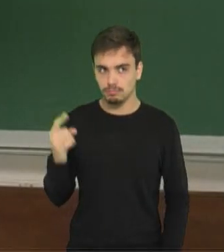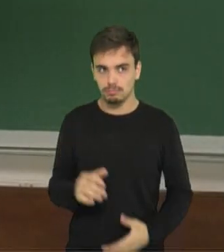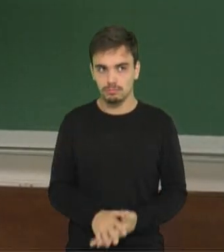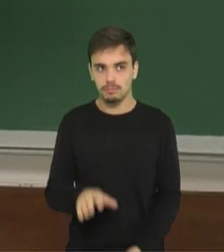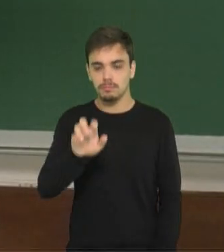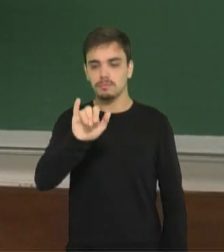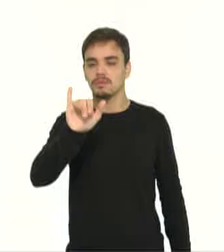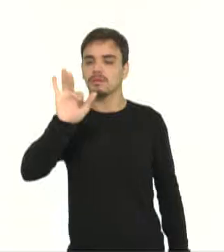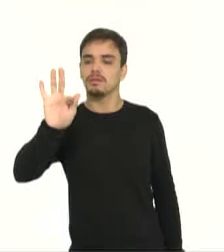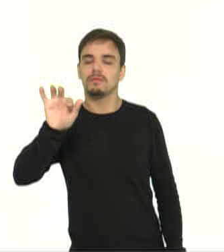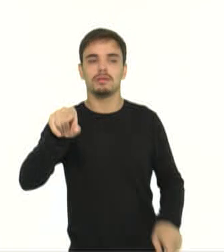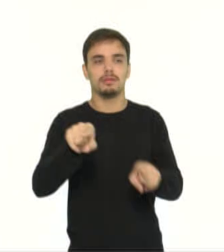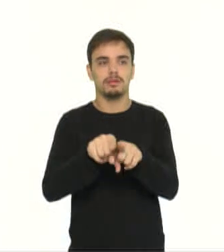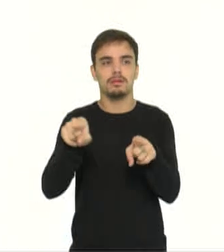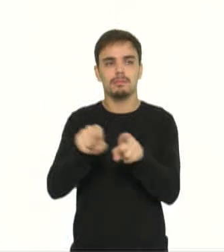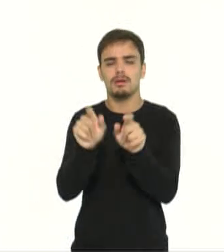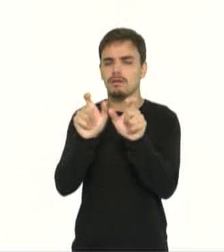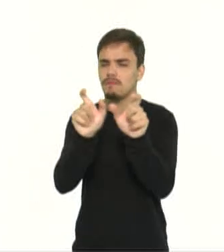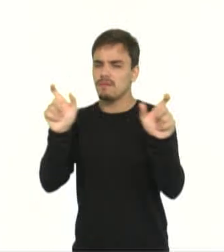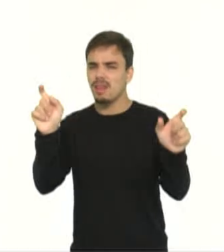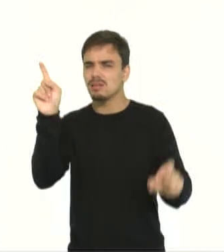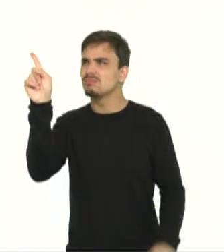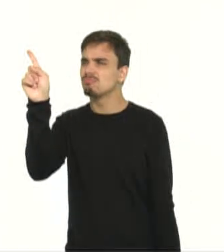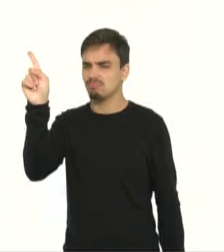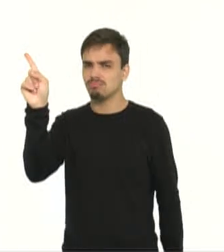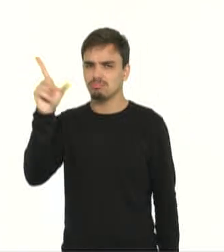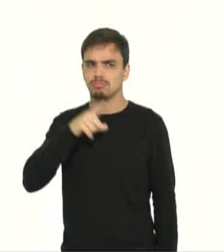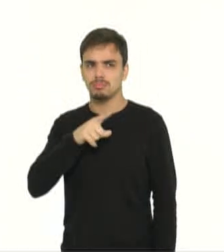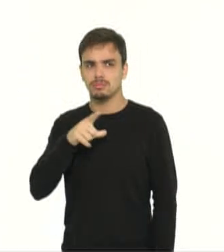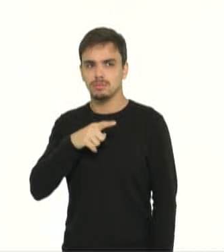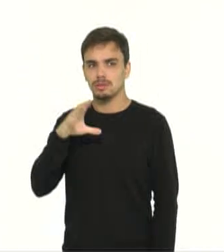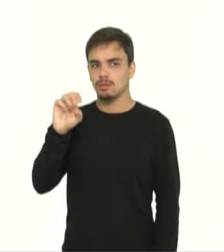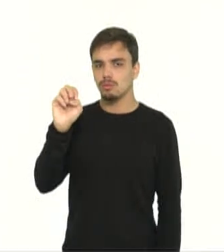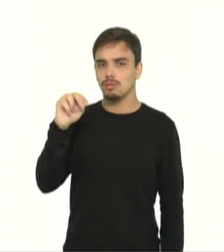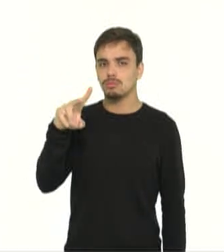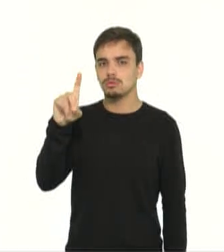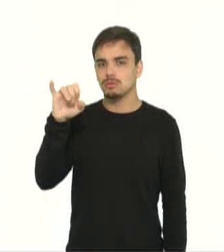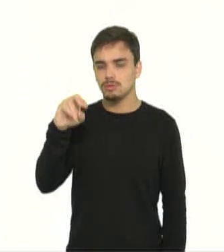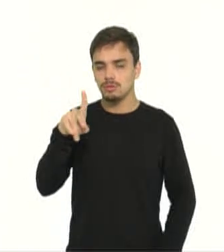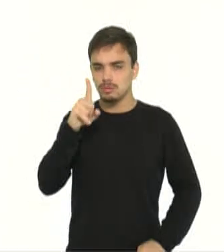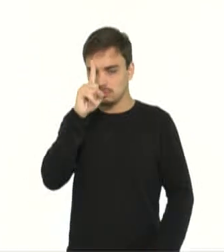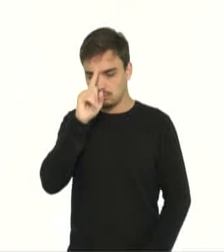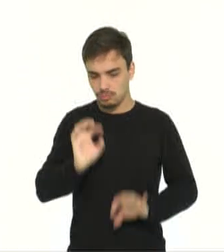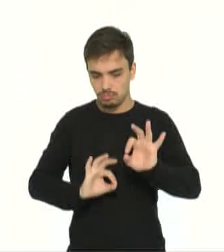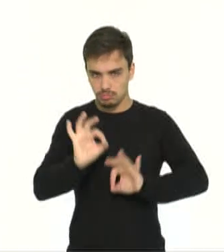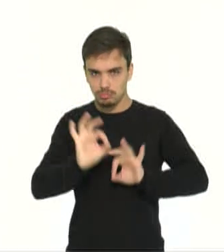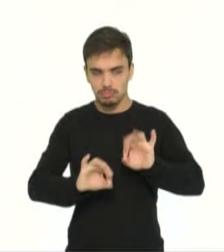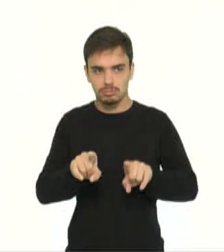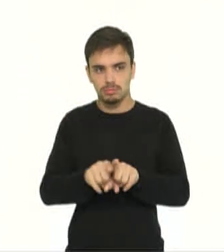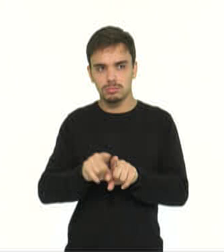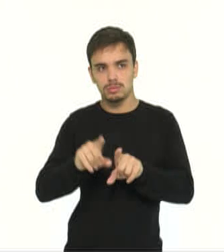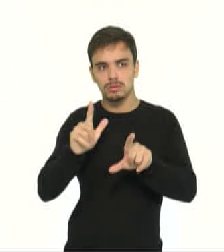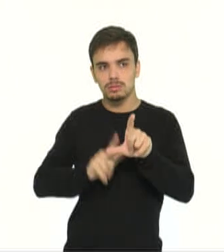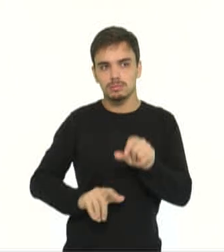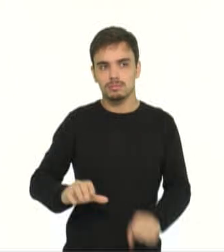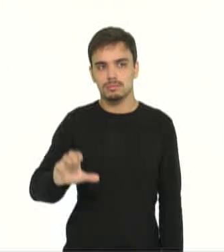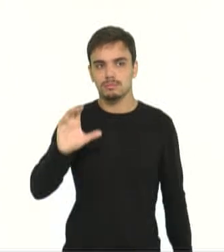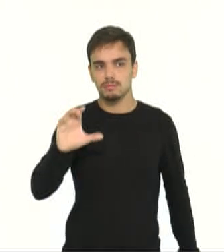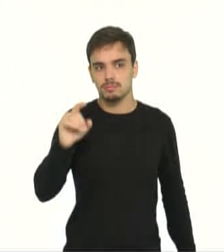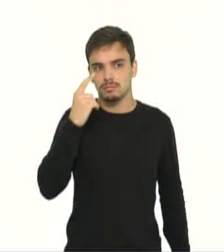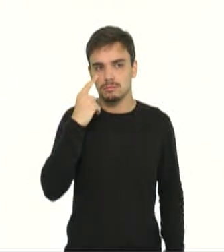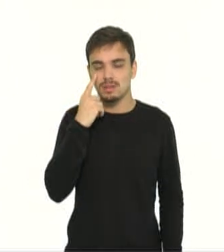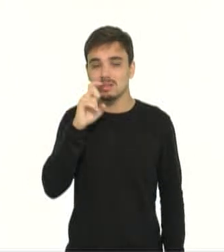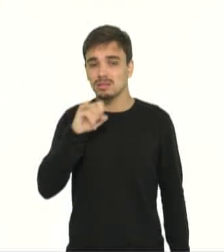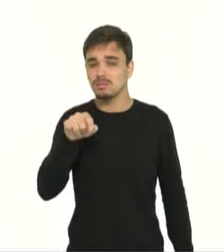e last but not least quer dizer condition e ordem. Então, condição porque, ó, se, né? Se você